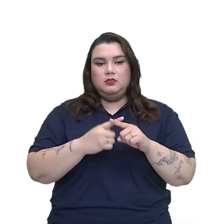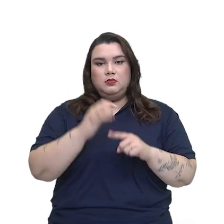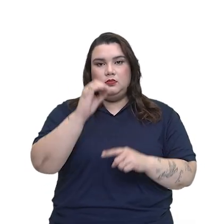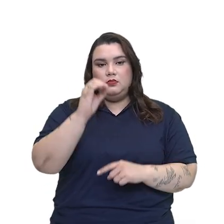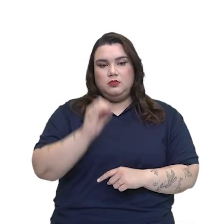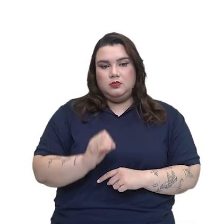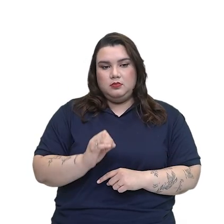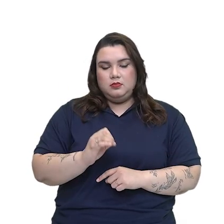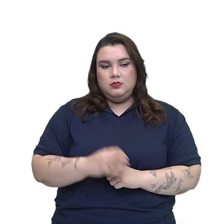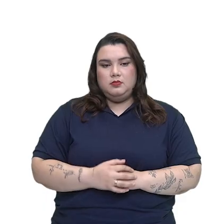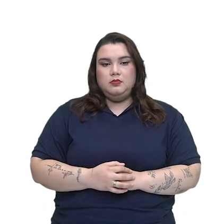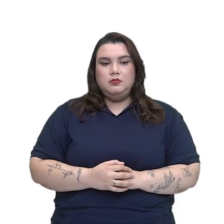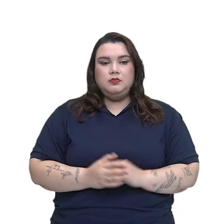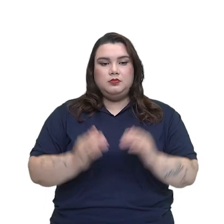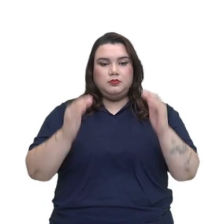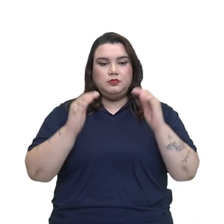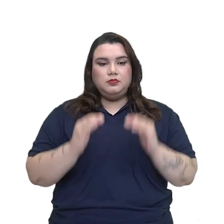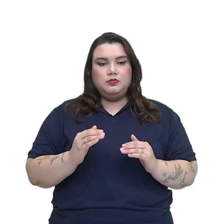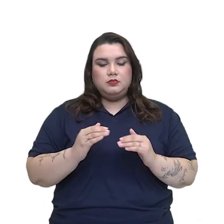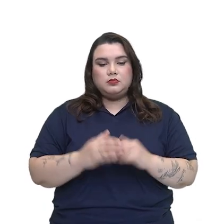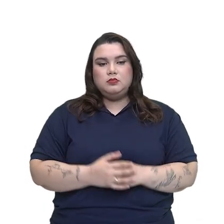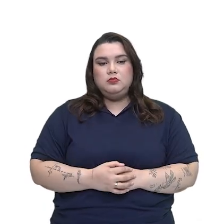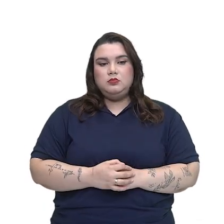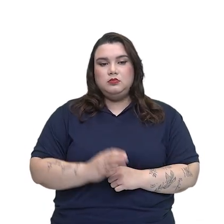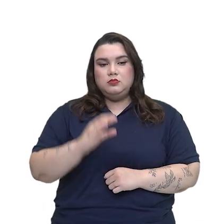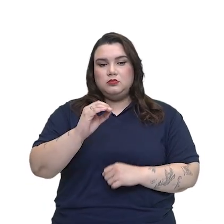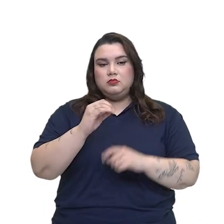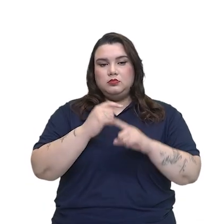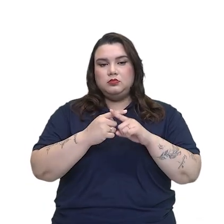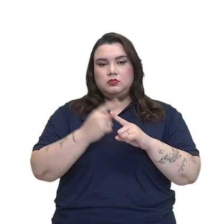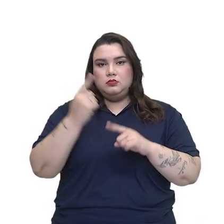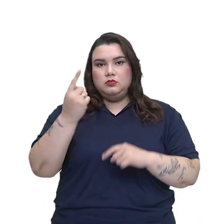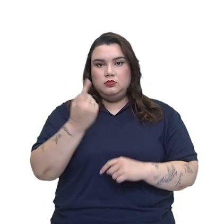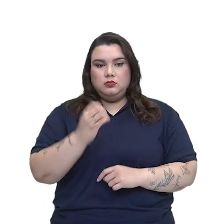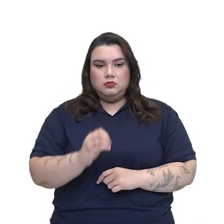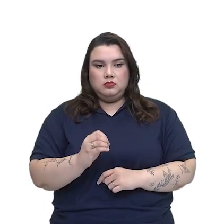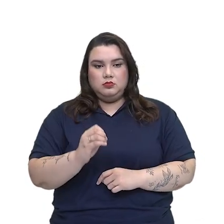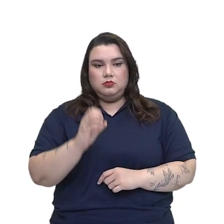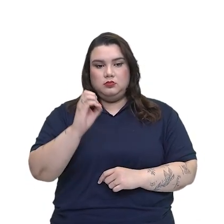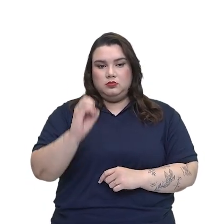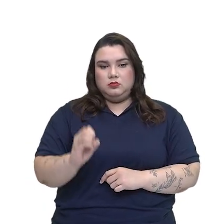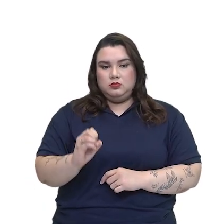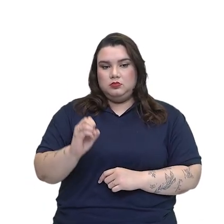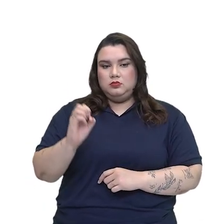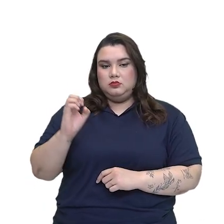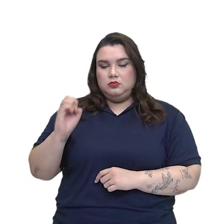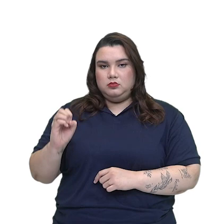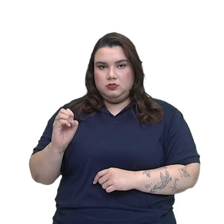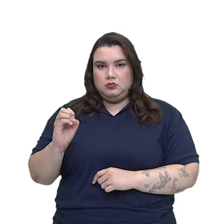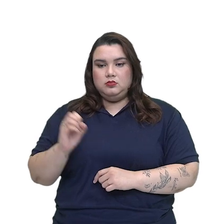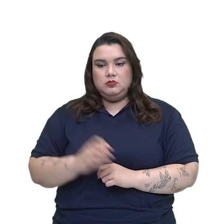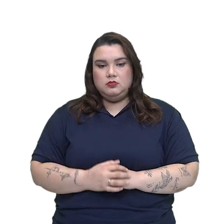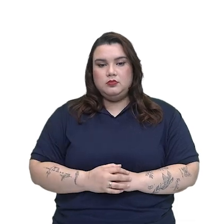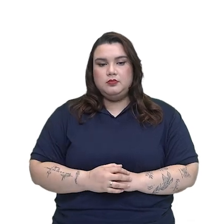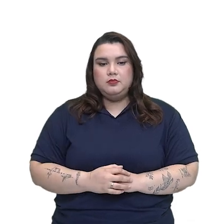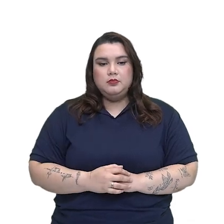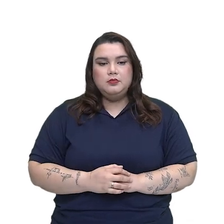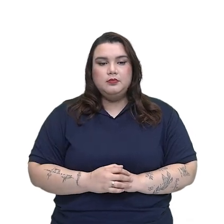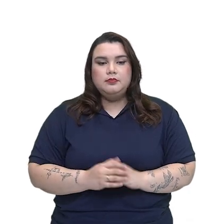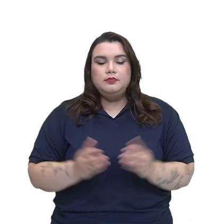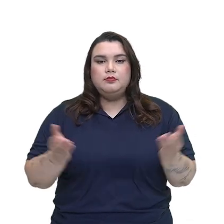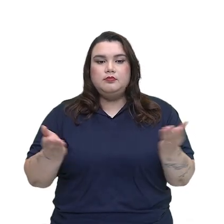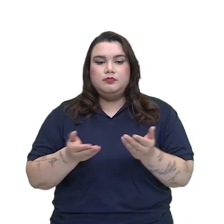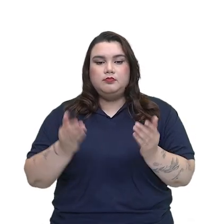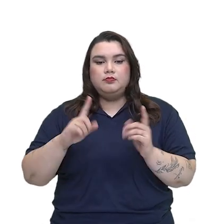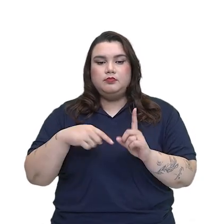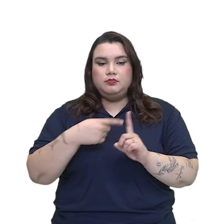1 vezes 0 é 0. Pula uma casa. 0, 0 e 0. Então,